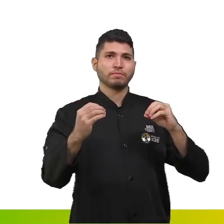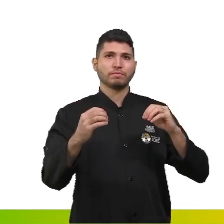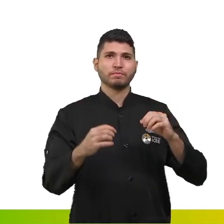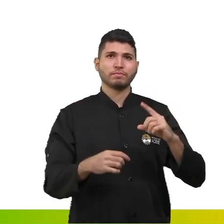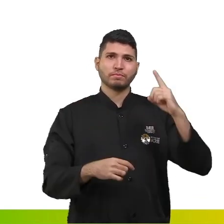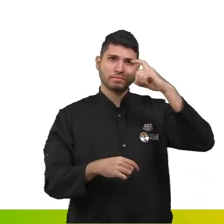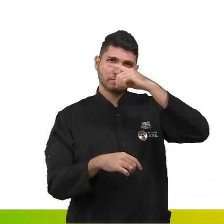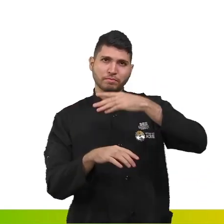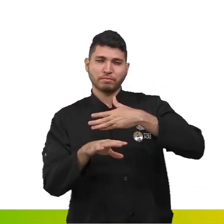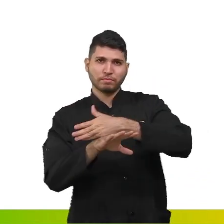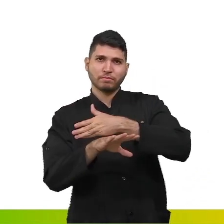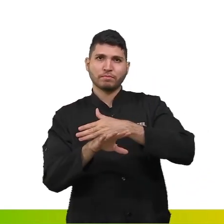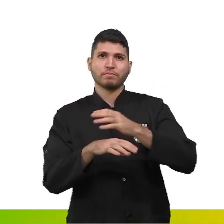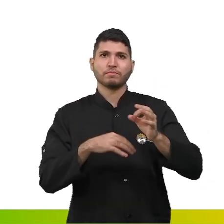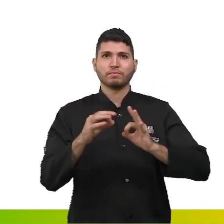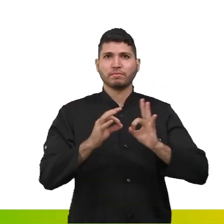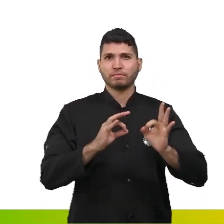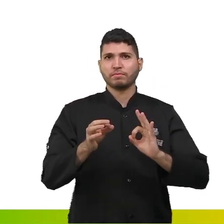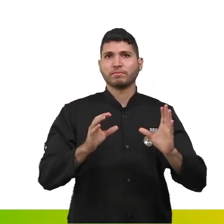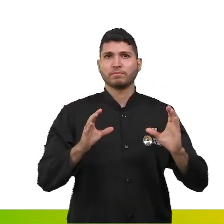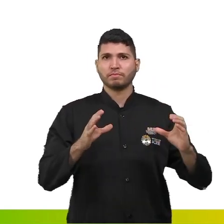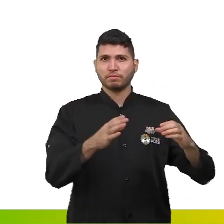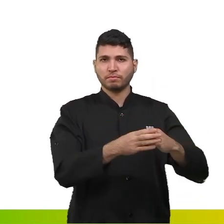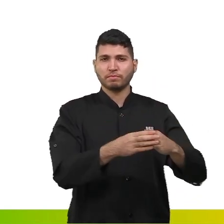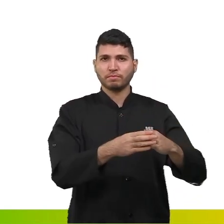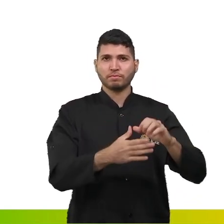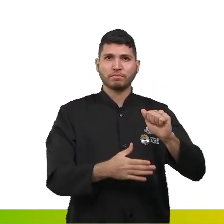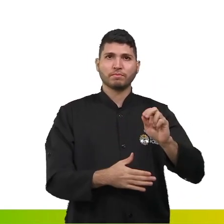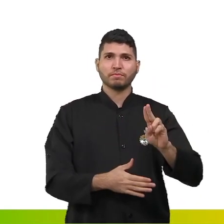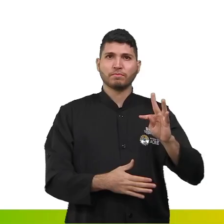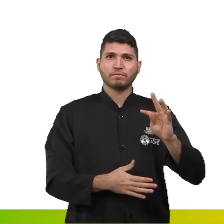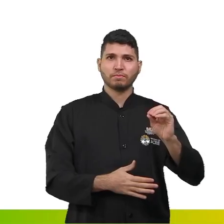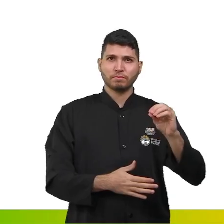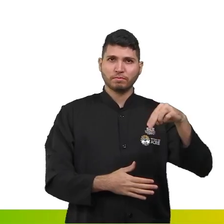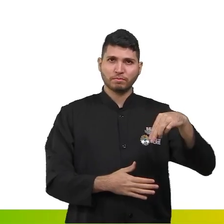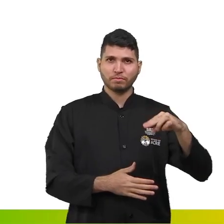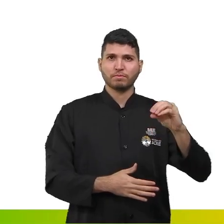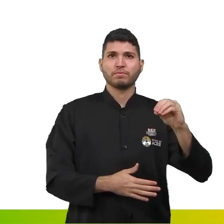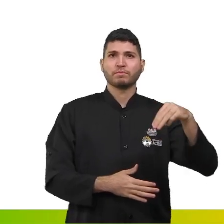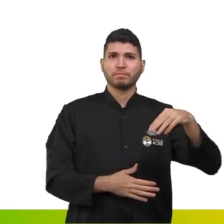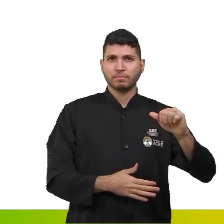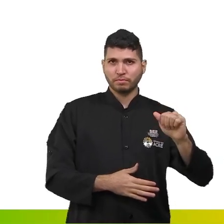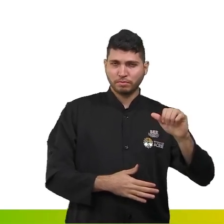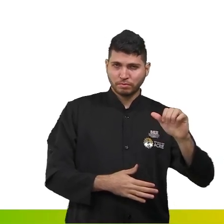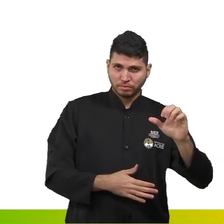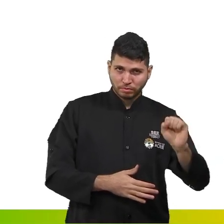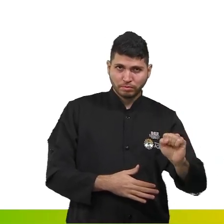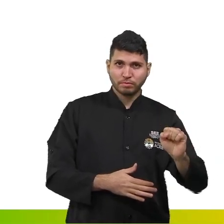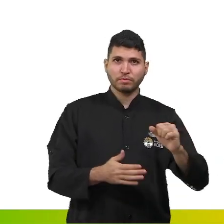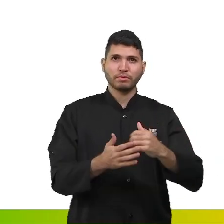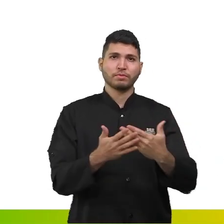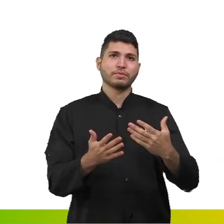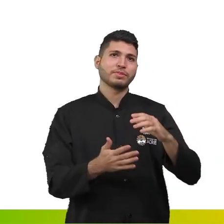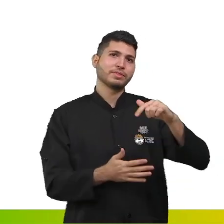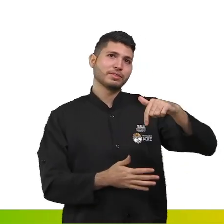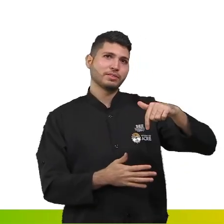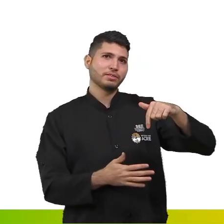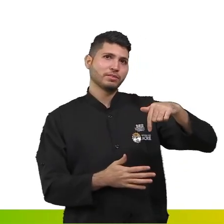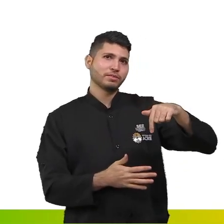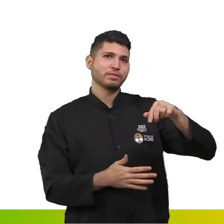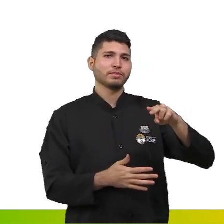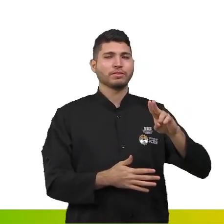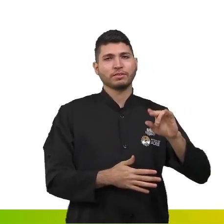acesso, onde organizaram comunidades autônomas conhecidas como quilombos. O mais famoso dessas